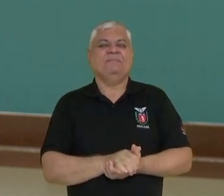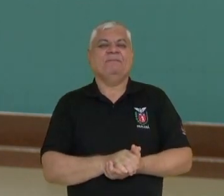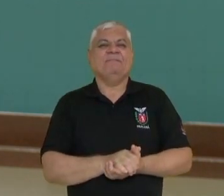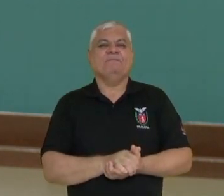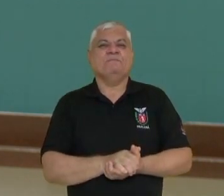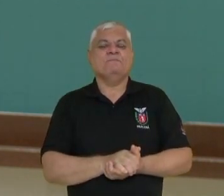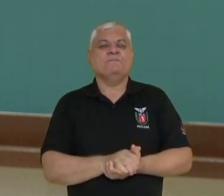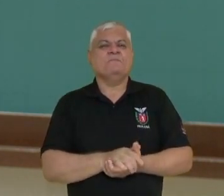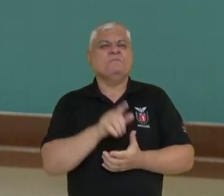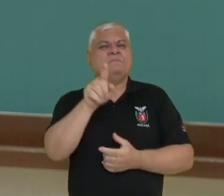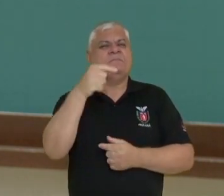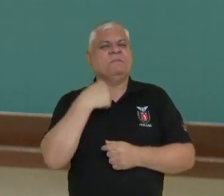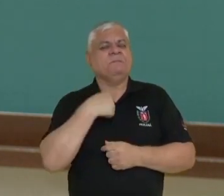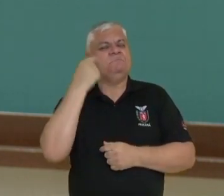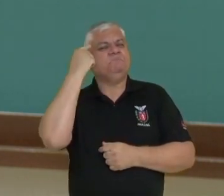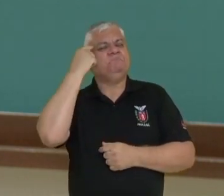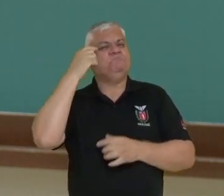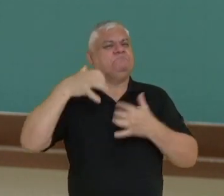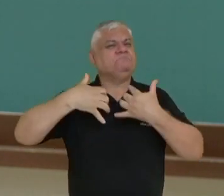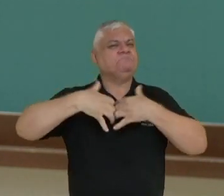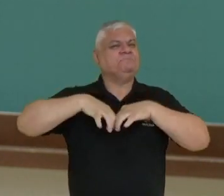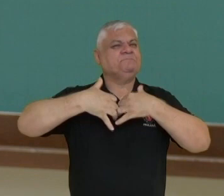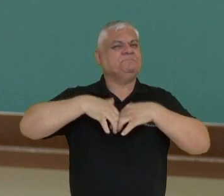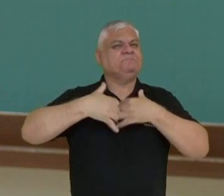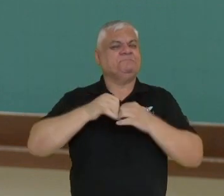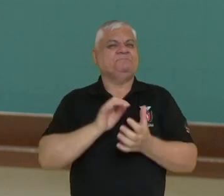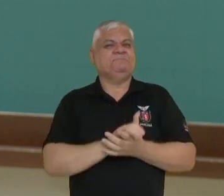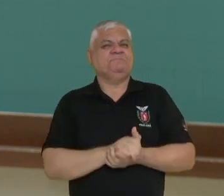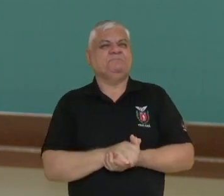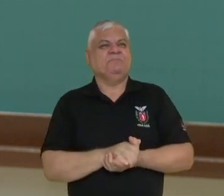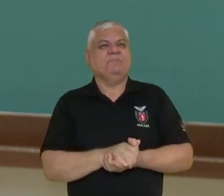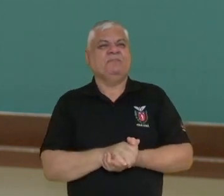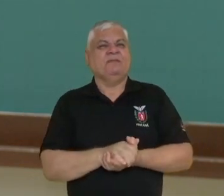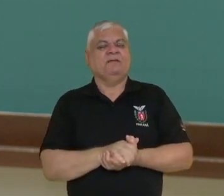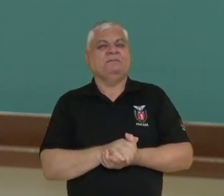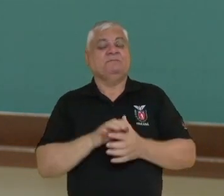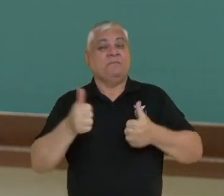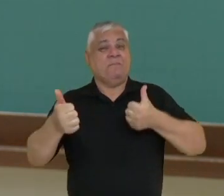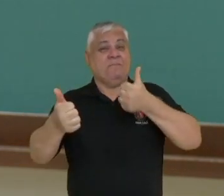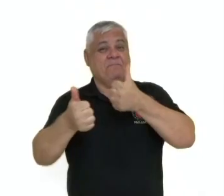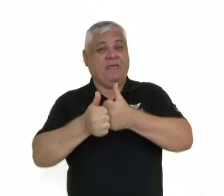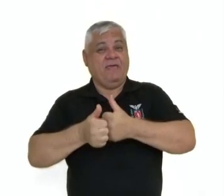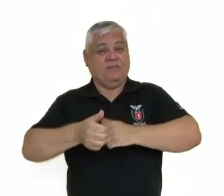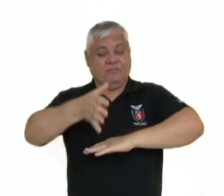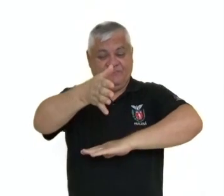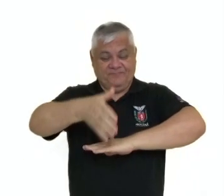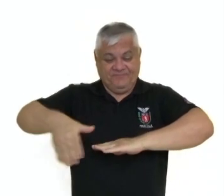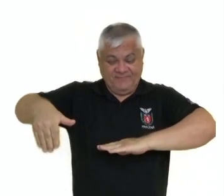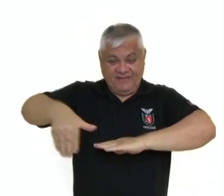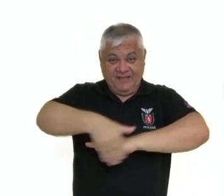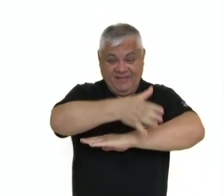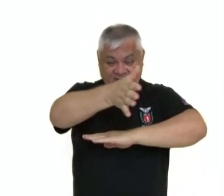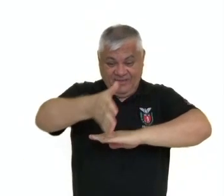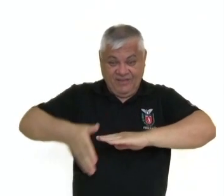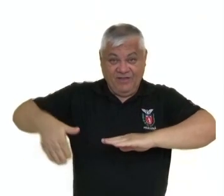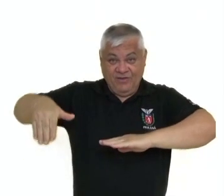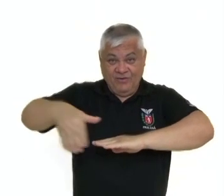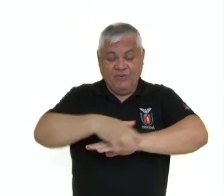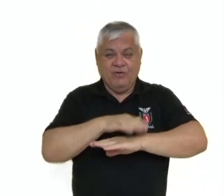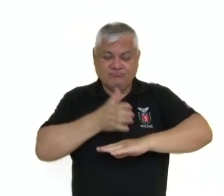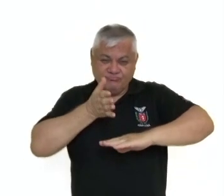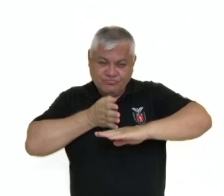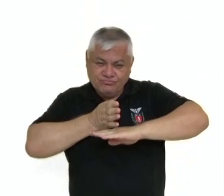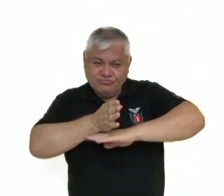Agora vamos pensar um pouquinho aqui juntos. Acompanhe aqui o trecho. Perto da encruzilhada, onde sai a estrada para a cidade velha,